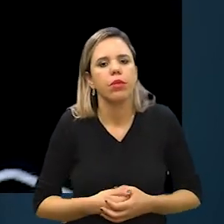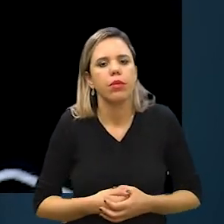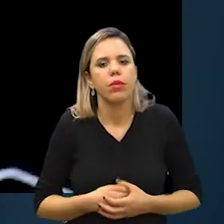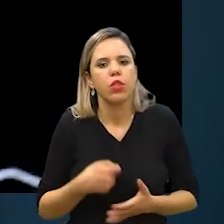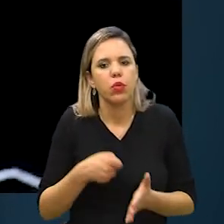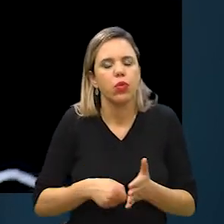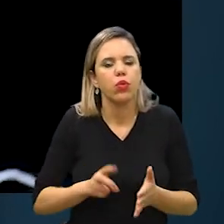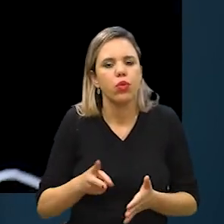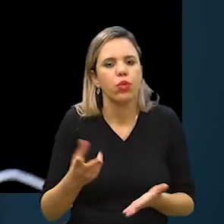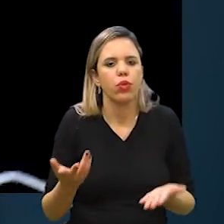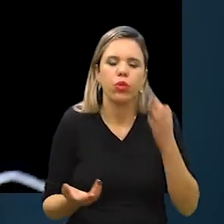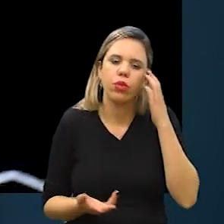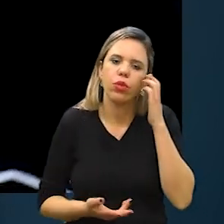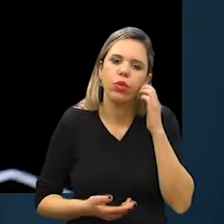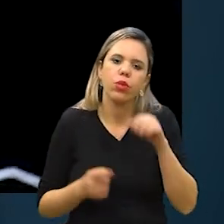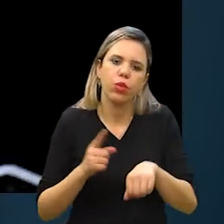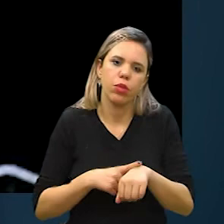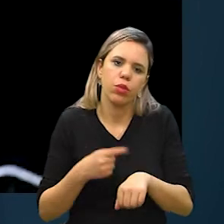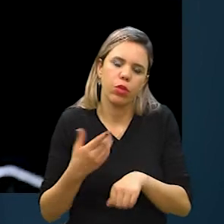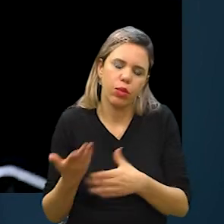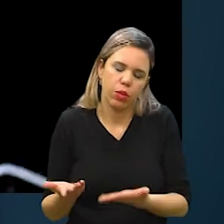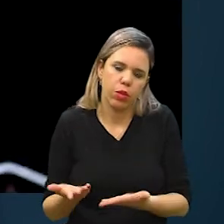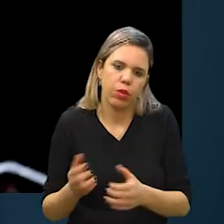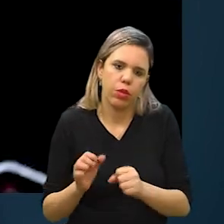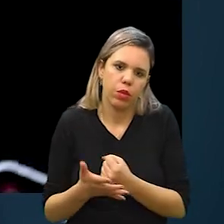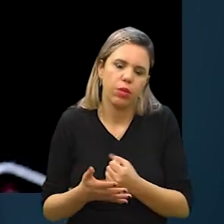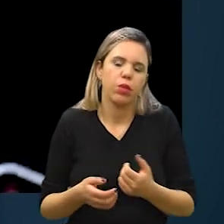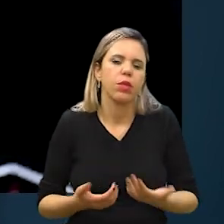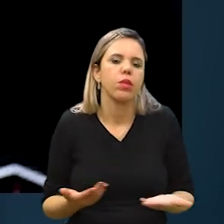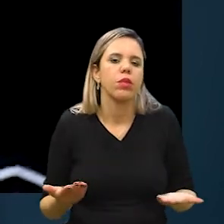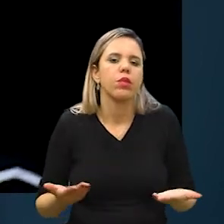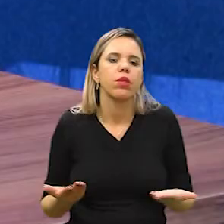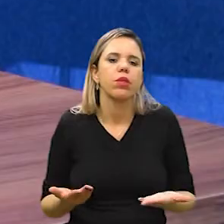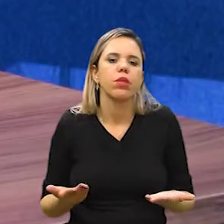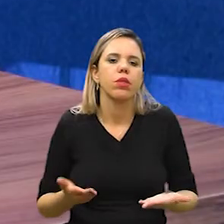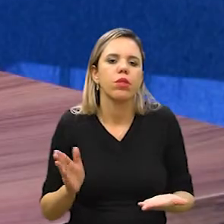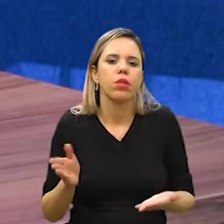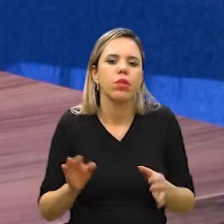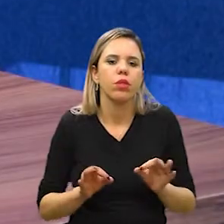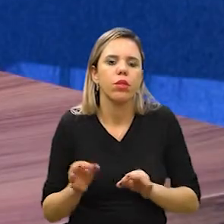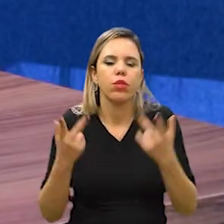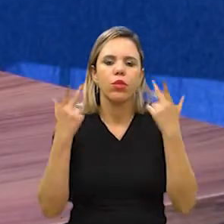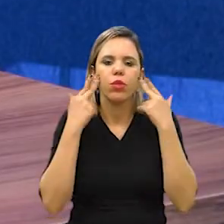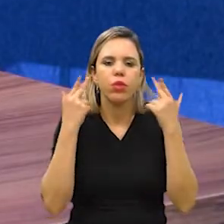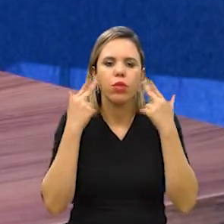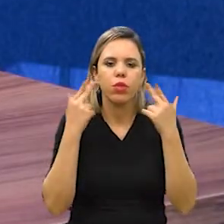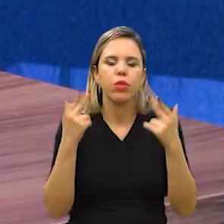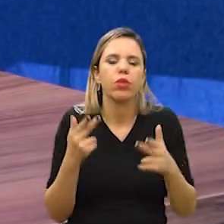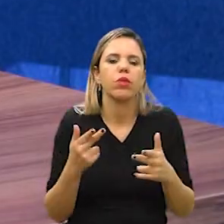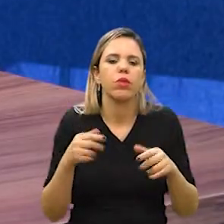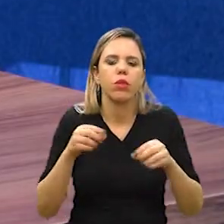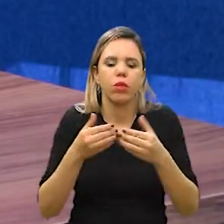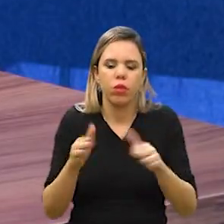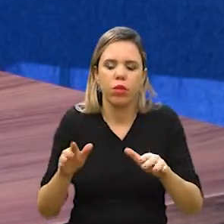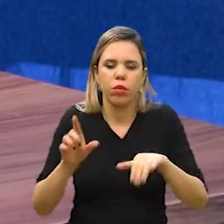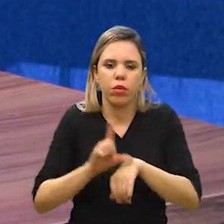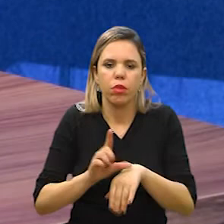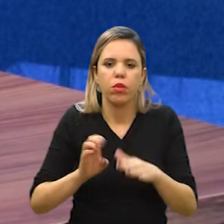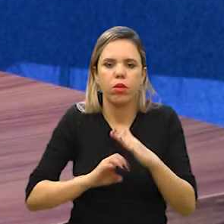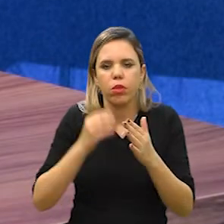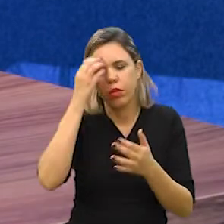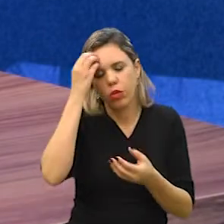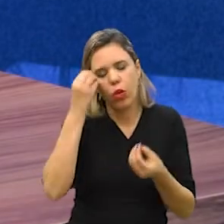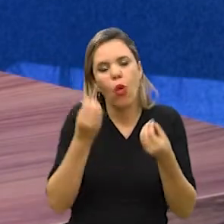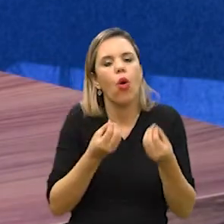essa luta diária desde esse momento aí da pandemia. E agora? Já está tudo normal? Espaço